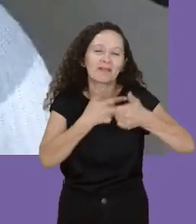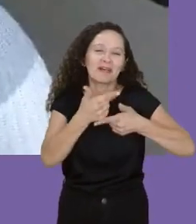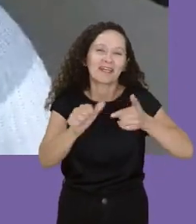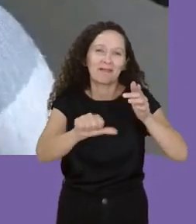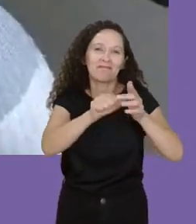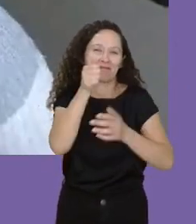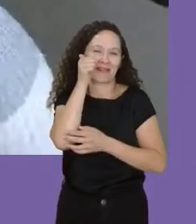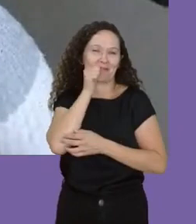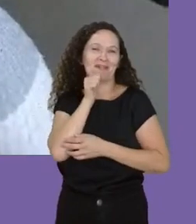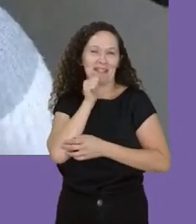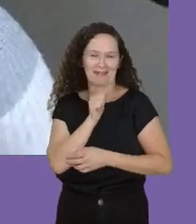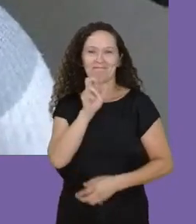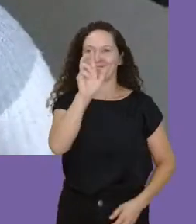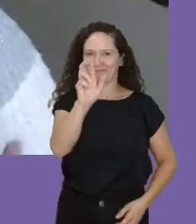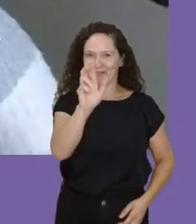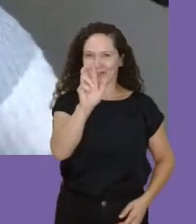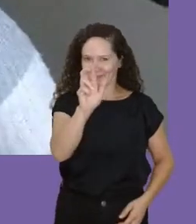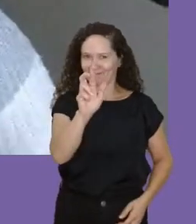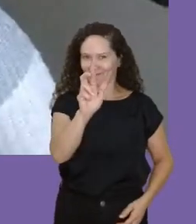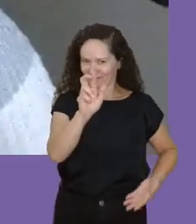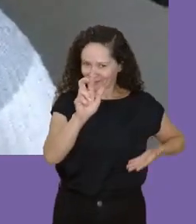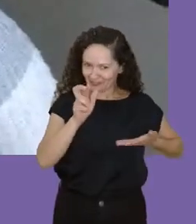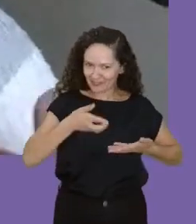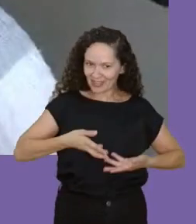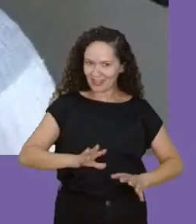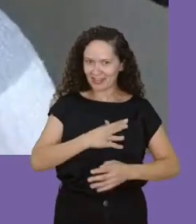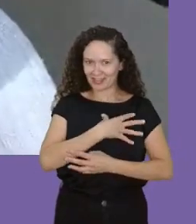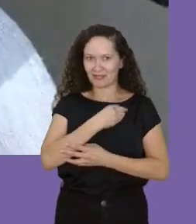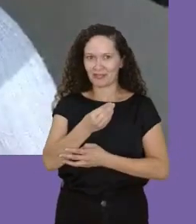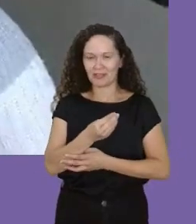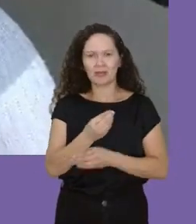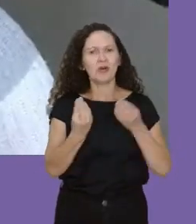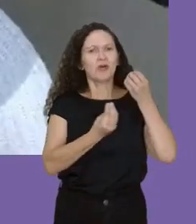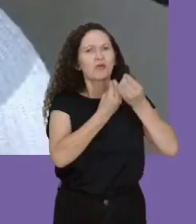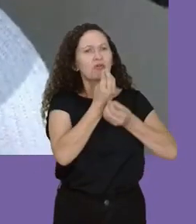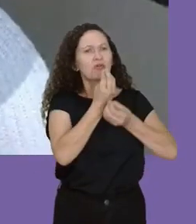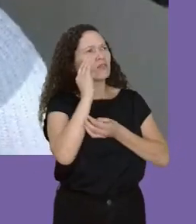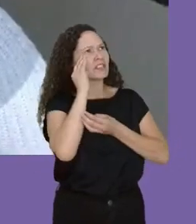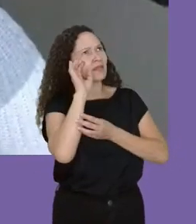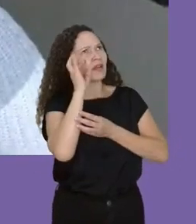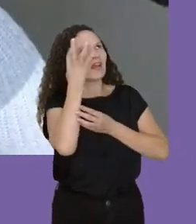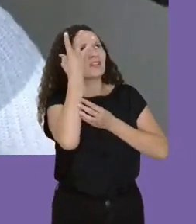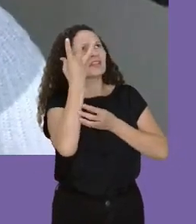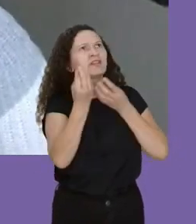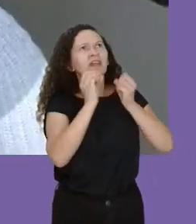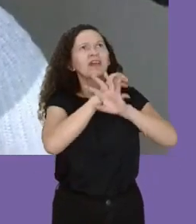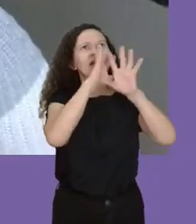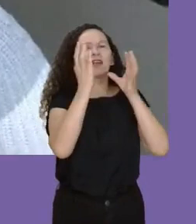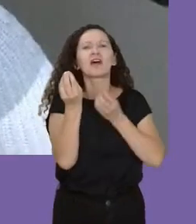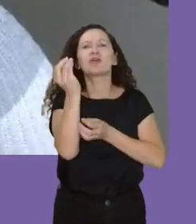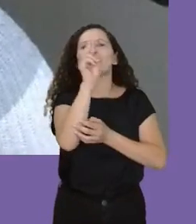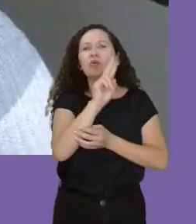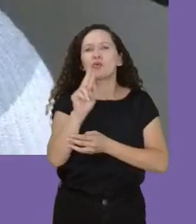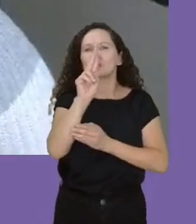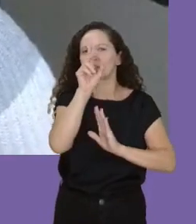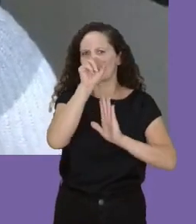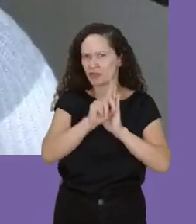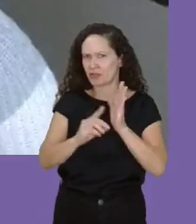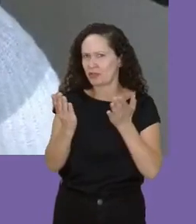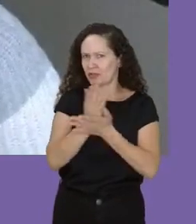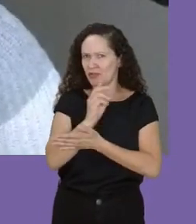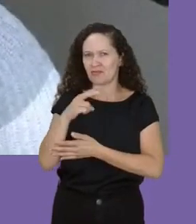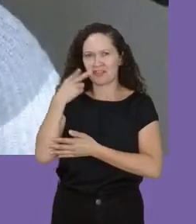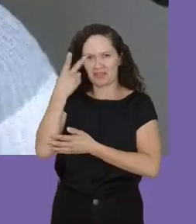Então, eu sabia como encaminhar os papéis para que eu pudesse livrar da minha licença maternidade, sem contar alguns vereadores pais que